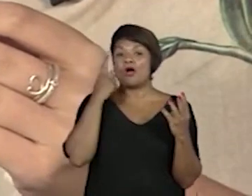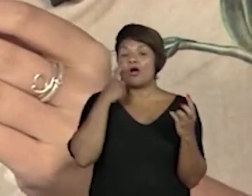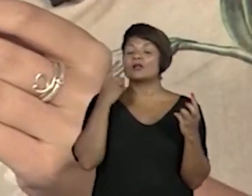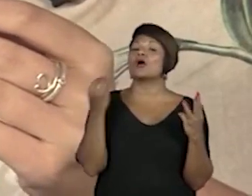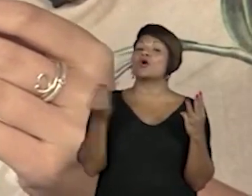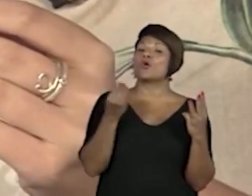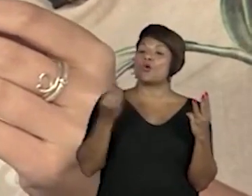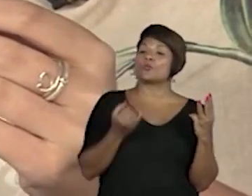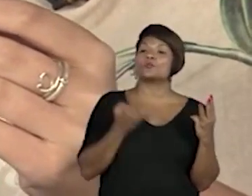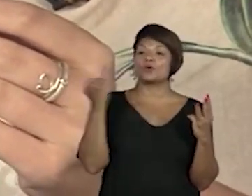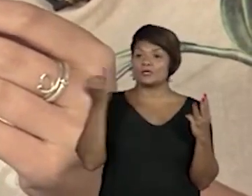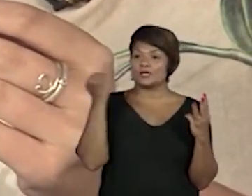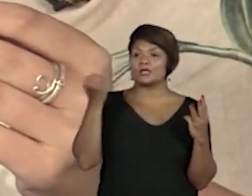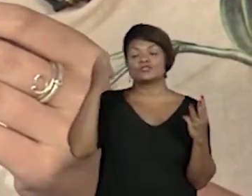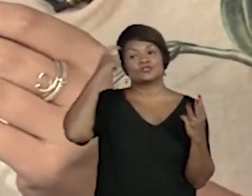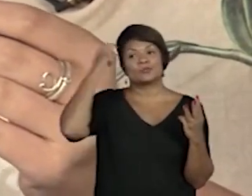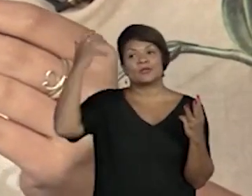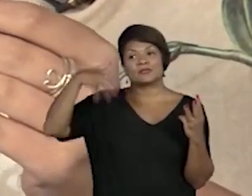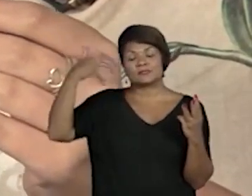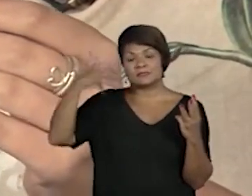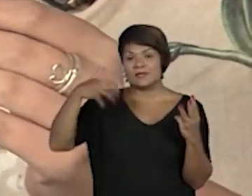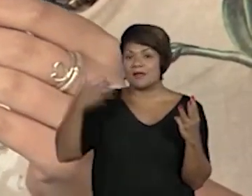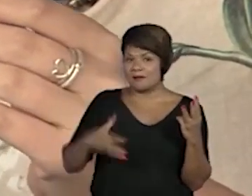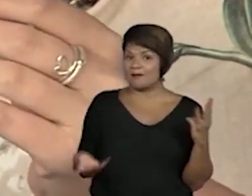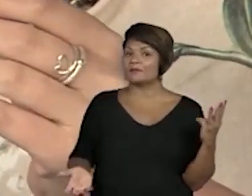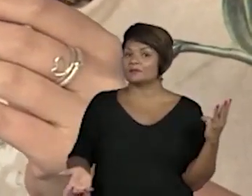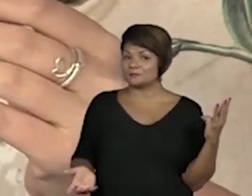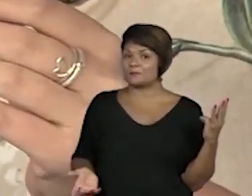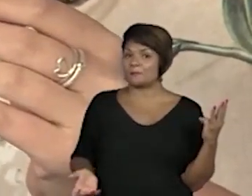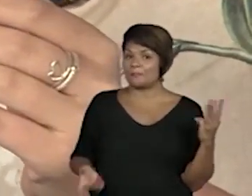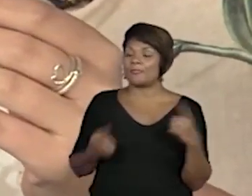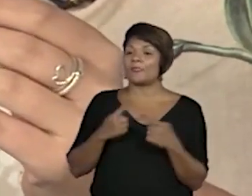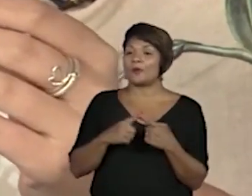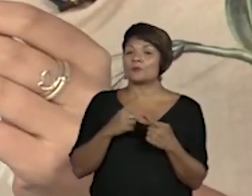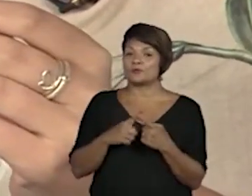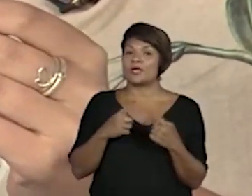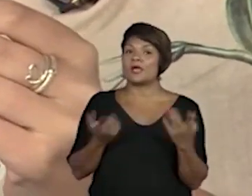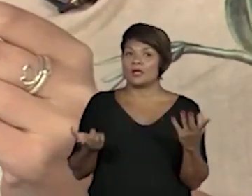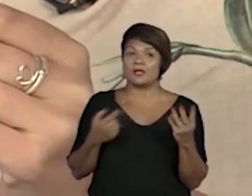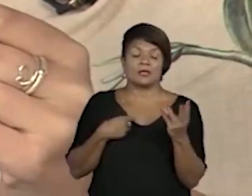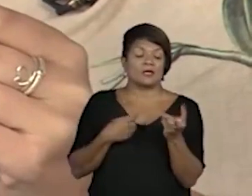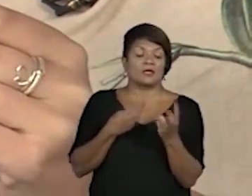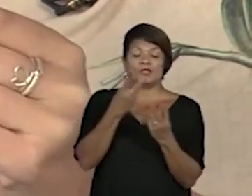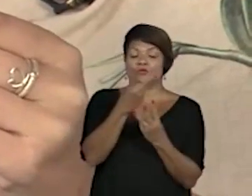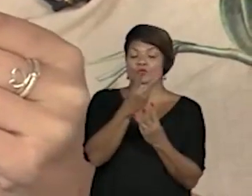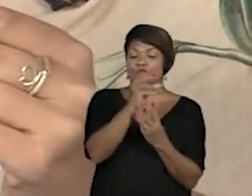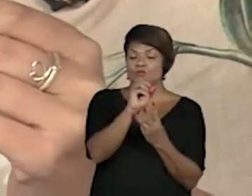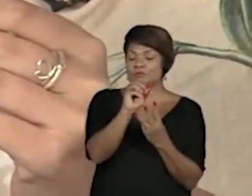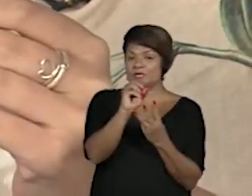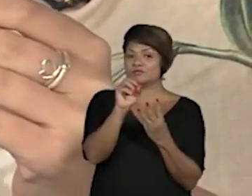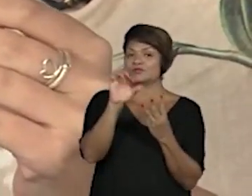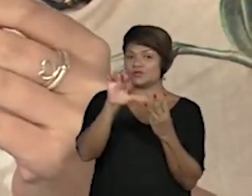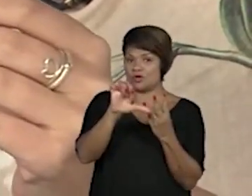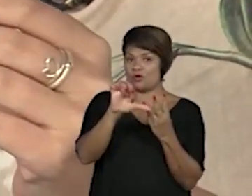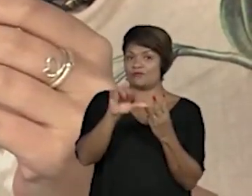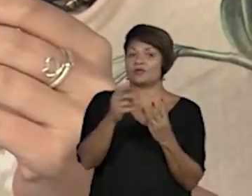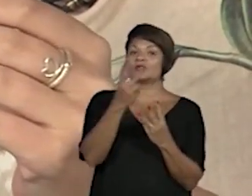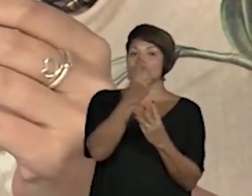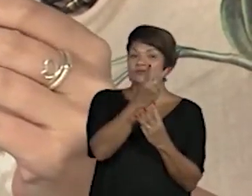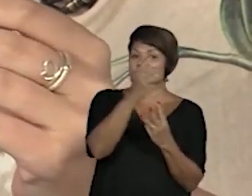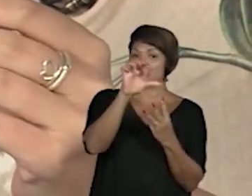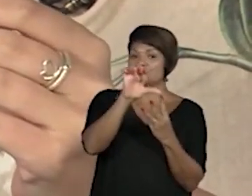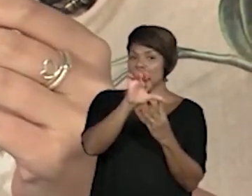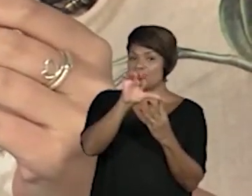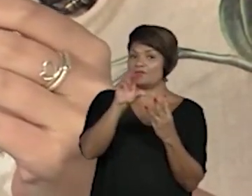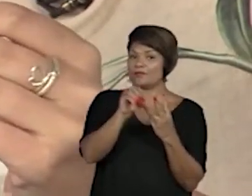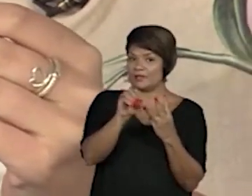pensar... foram as duas opções que a professora Ivani mandou. Ela mandou 209 e 200. Não, mas